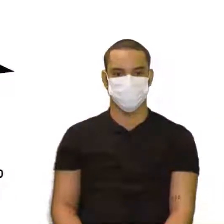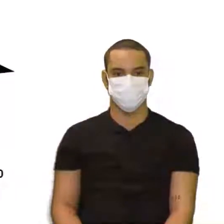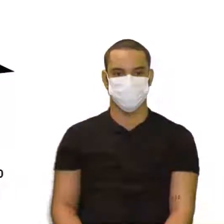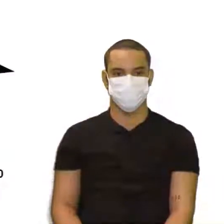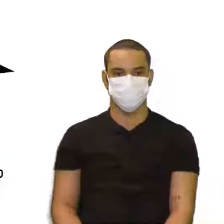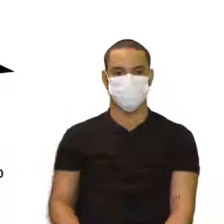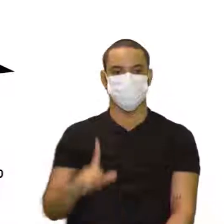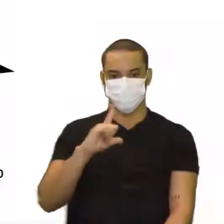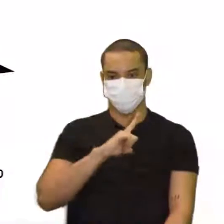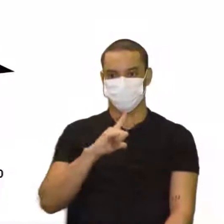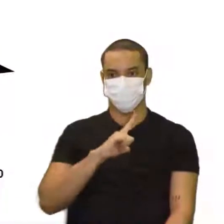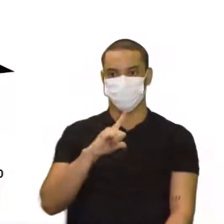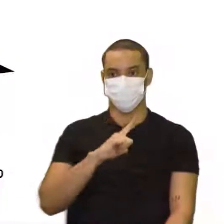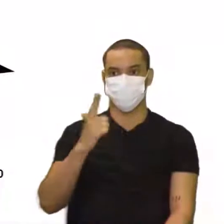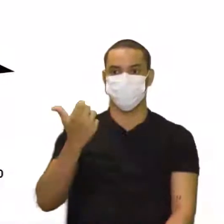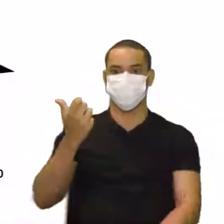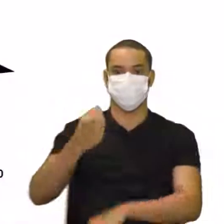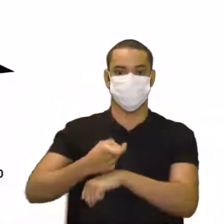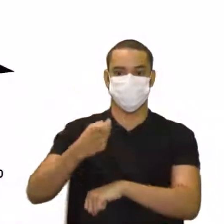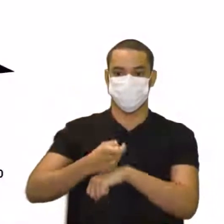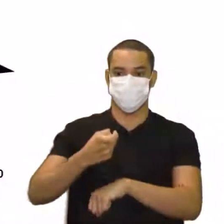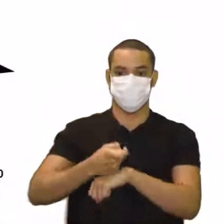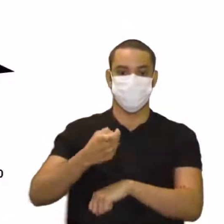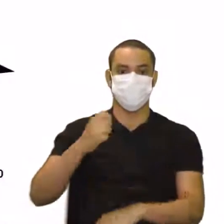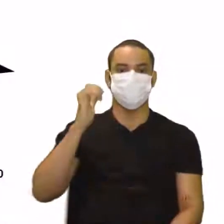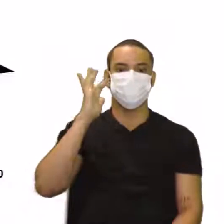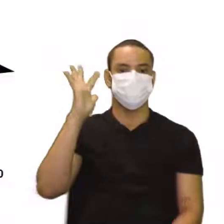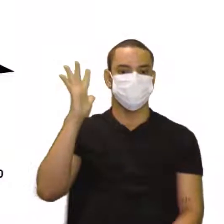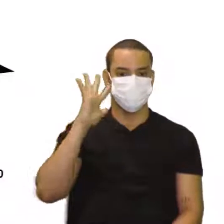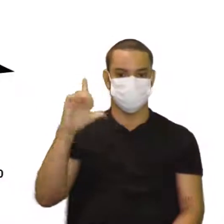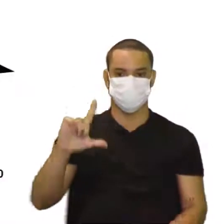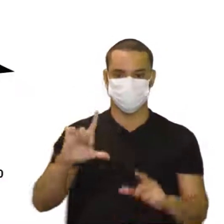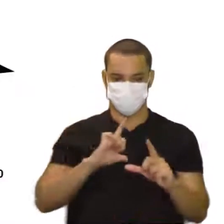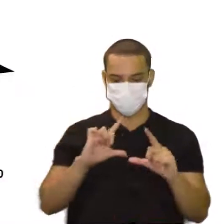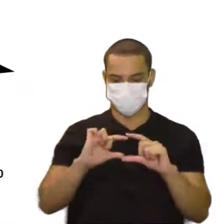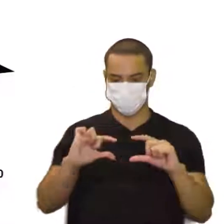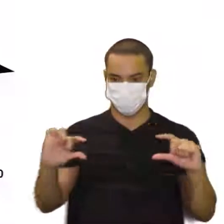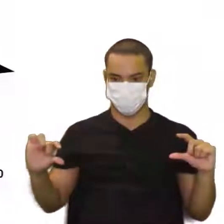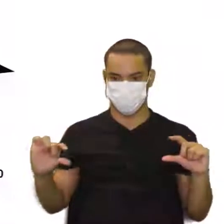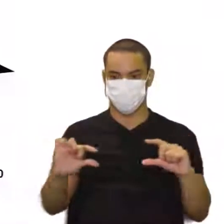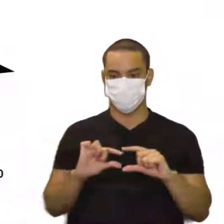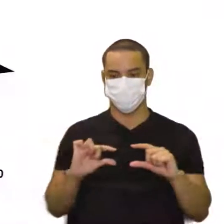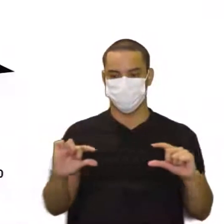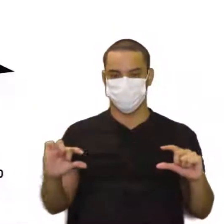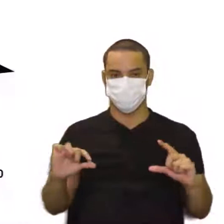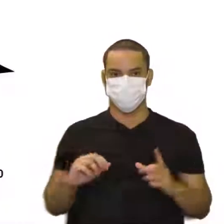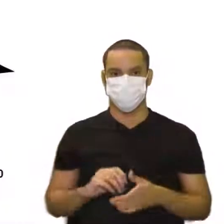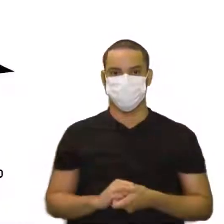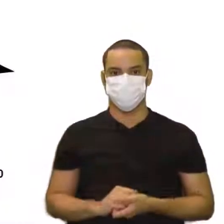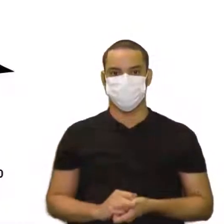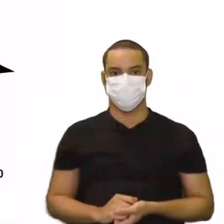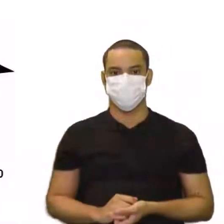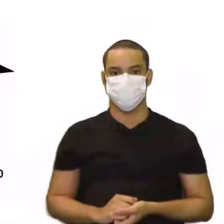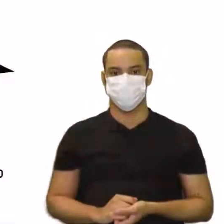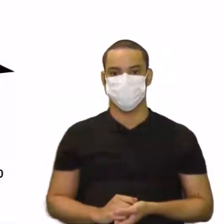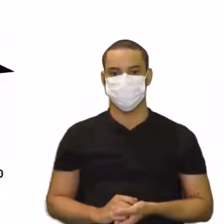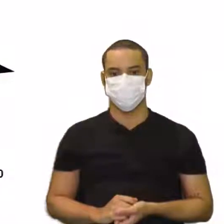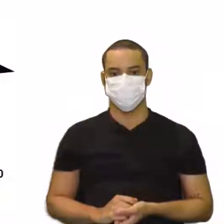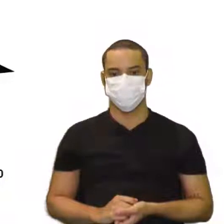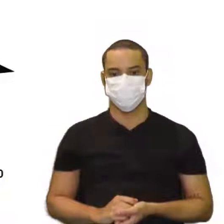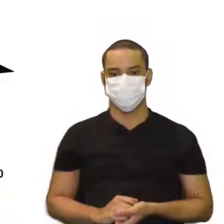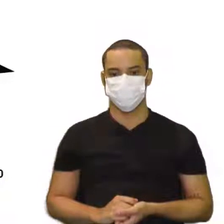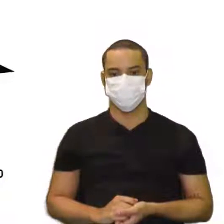tem um sólido, né? Então, imagina mesmo, uma placa, olha só, tá aqui o nosso sólido, ok? Tá aqui uma curvinha, né?